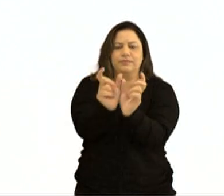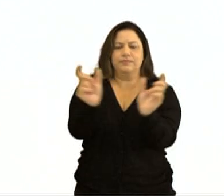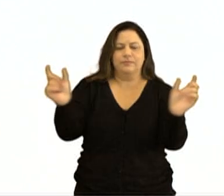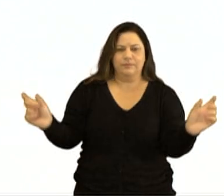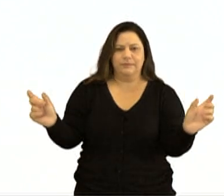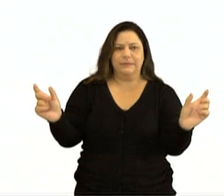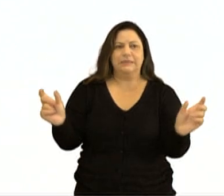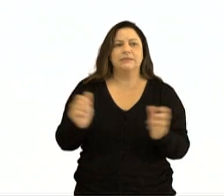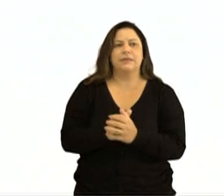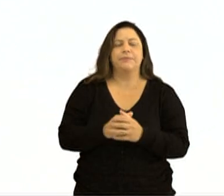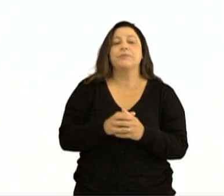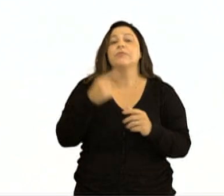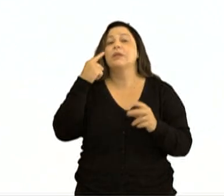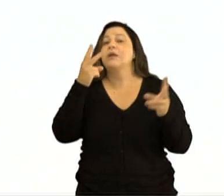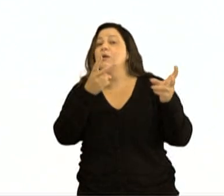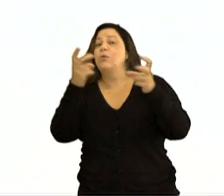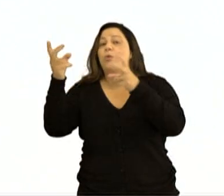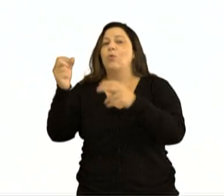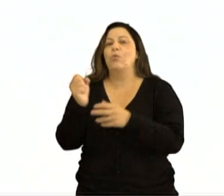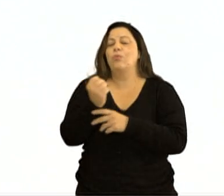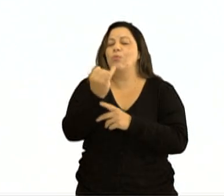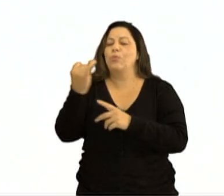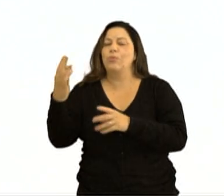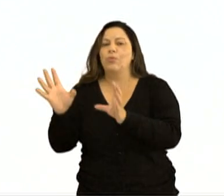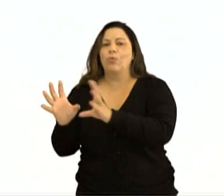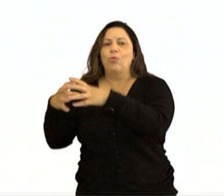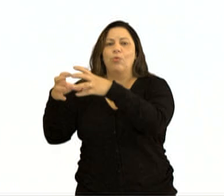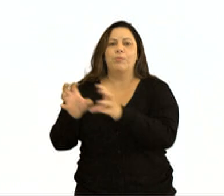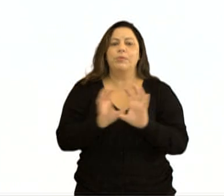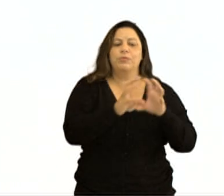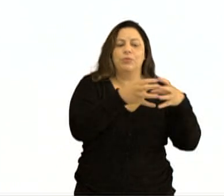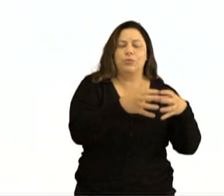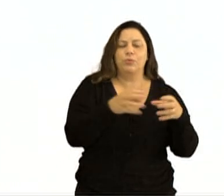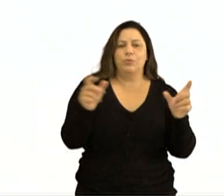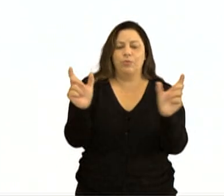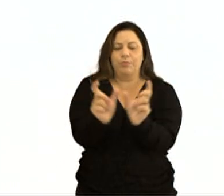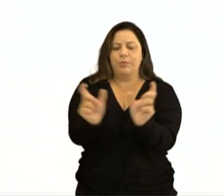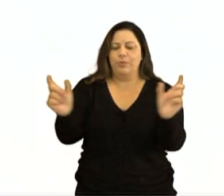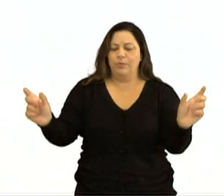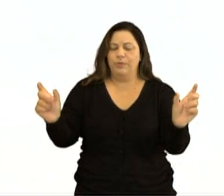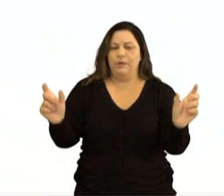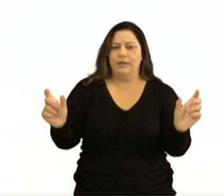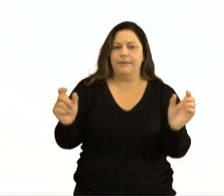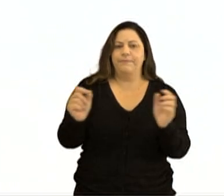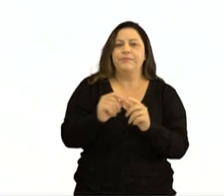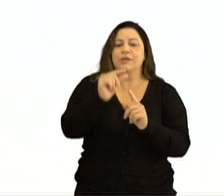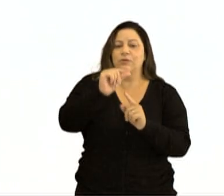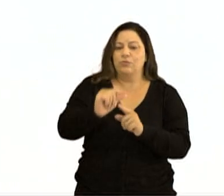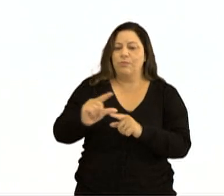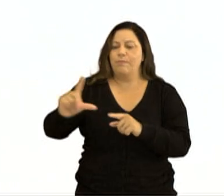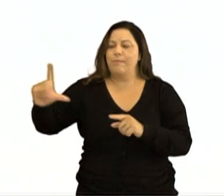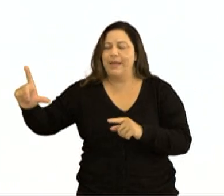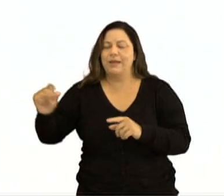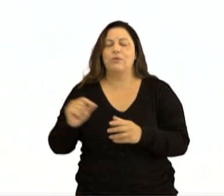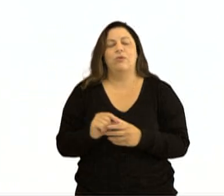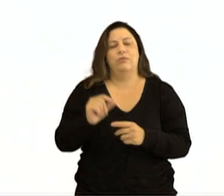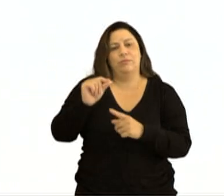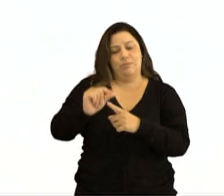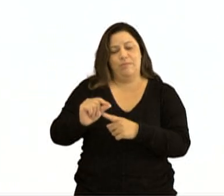Vejam que ele está na forma de um rol, ou seja, ele vai do menor para o maior. Poderia ser também do